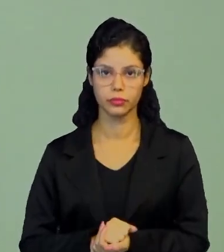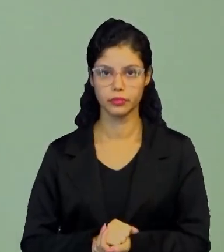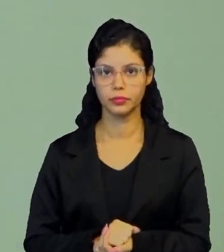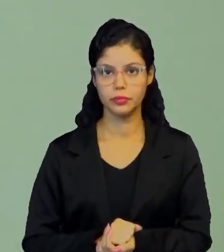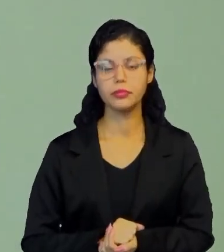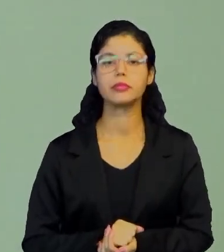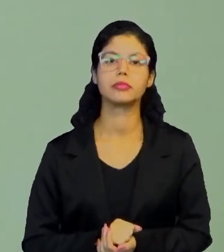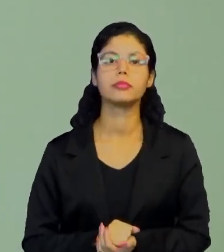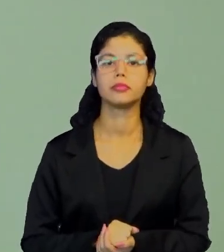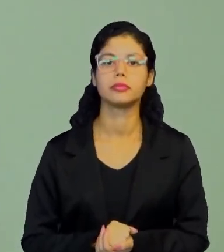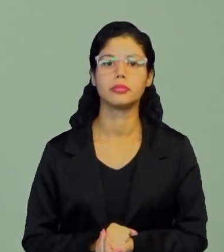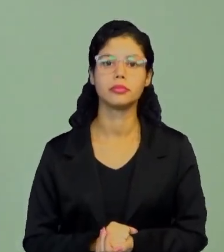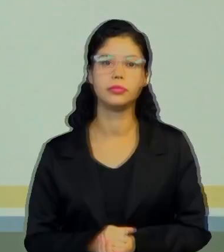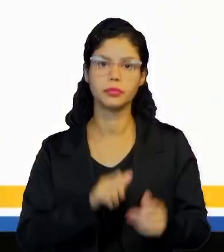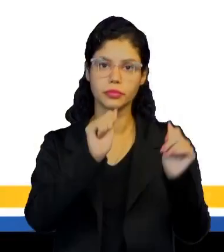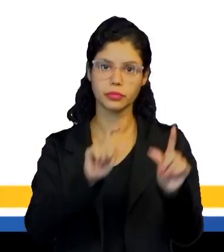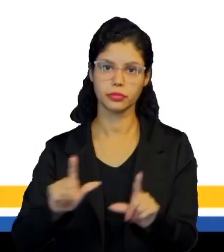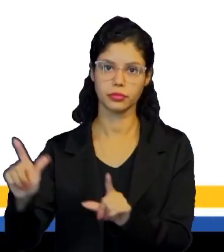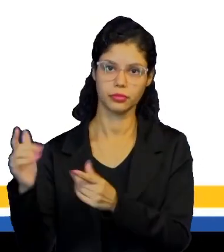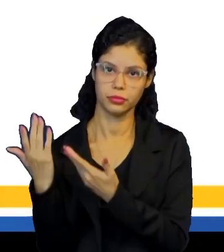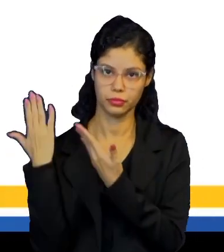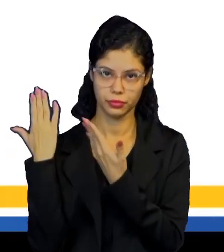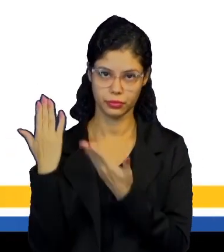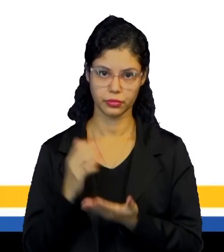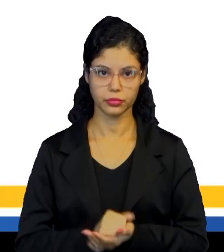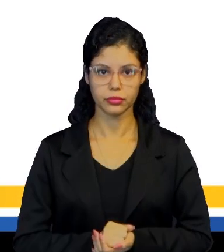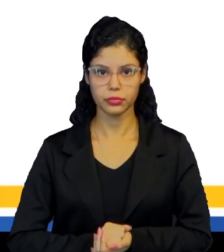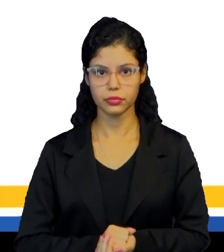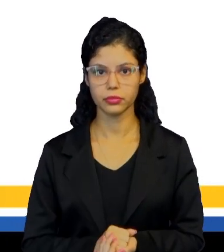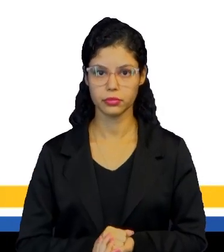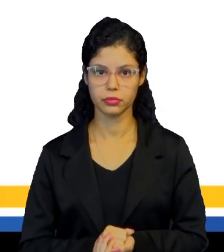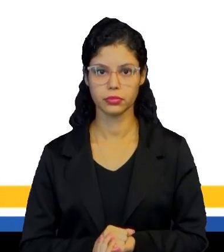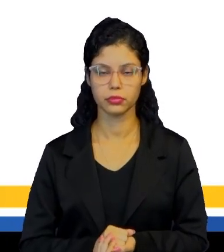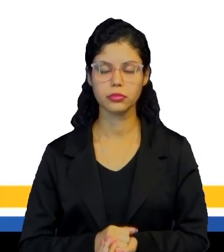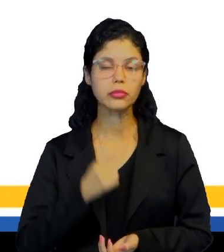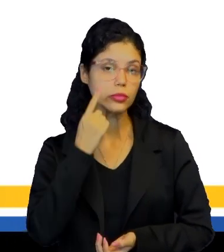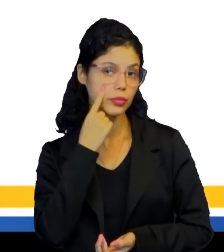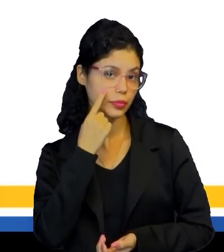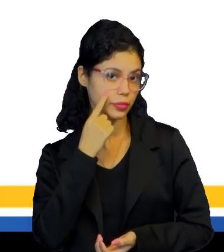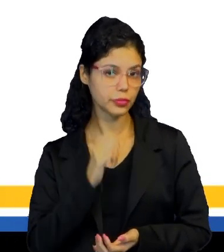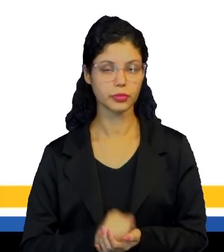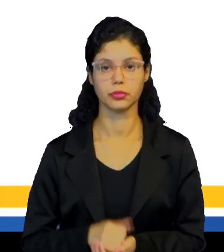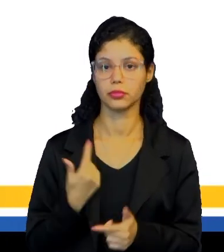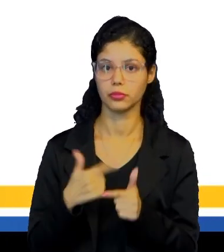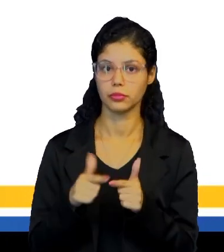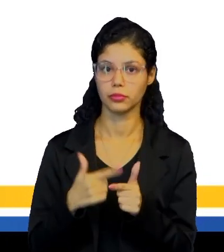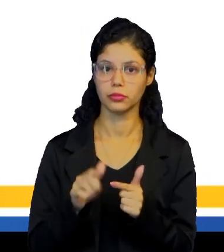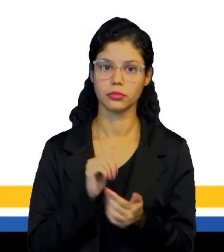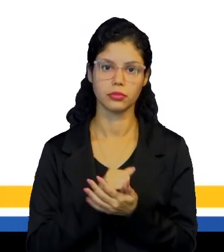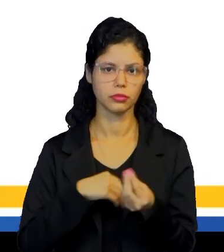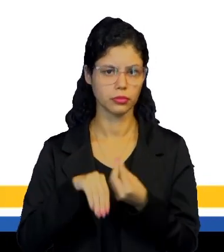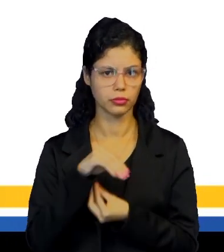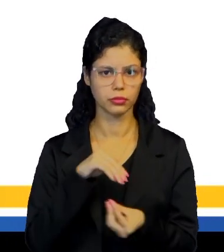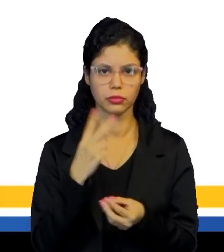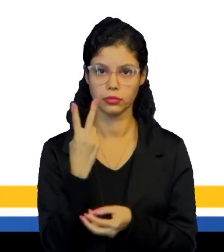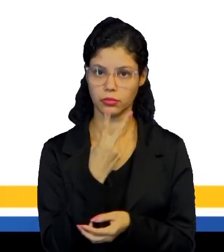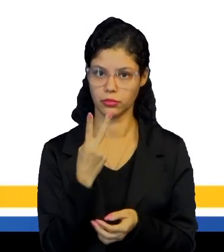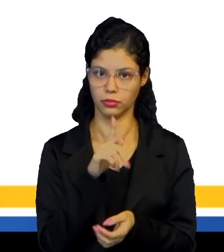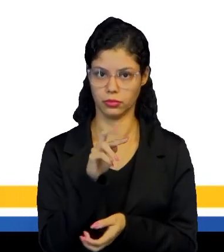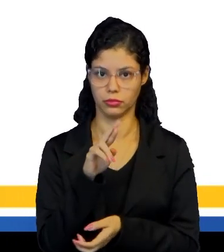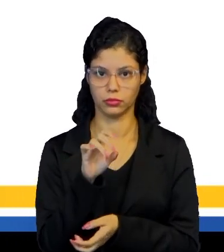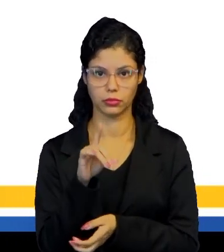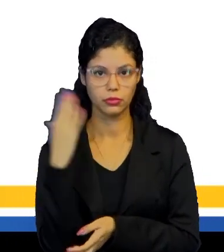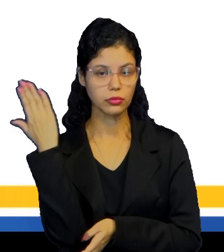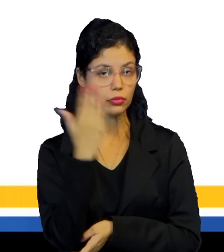então vamos lá Vamos aos lares e E aí os problemas que envolvem